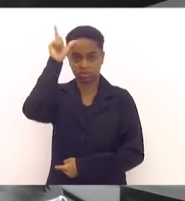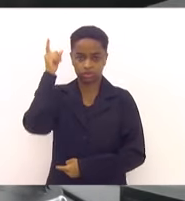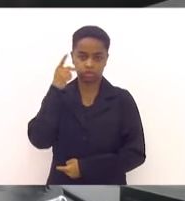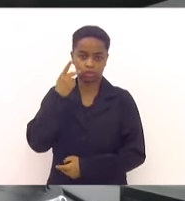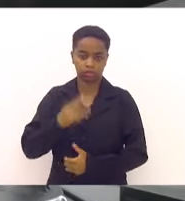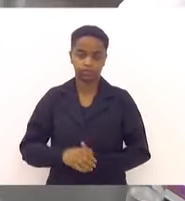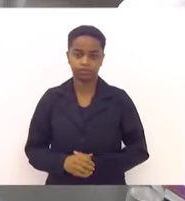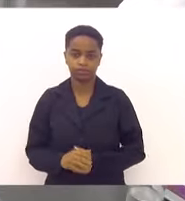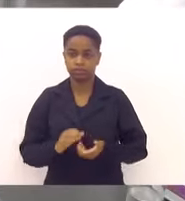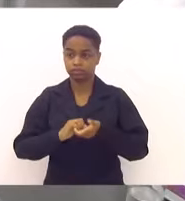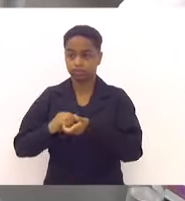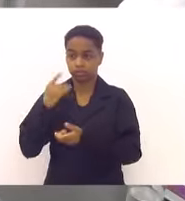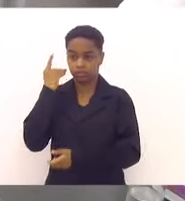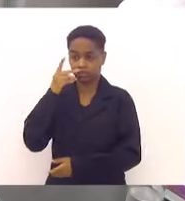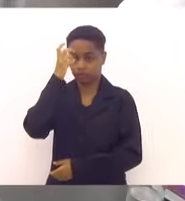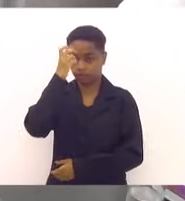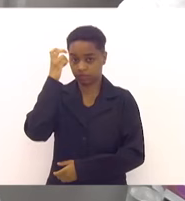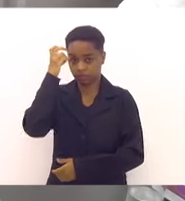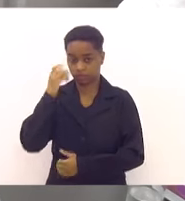deputada Verônica. Presidente,